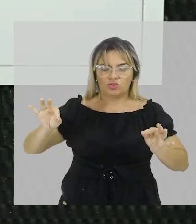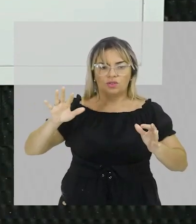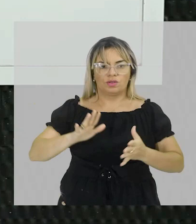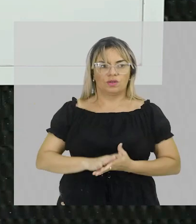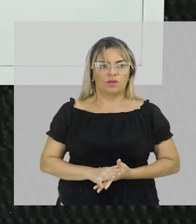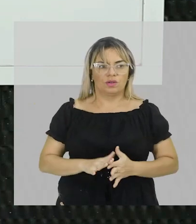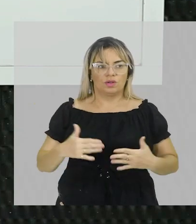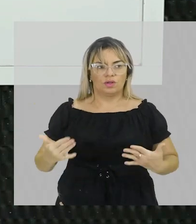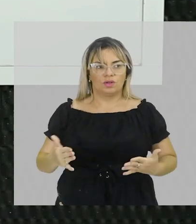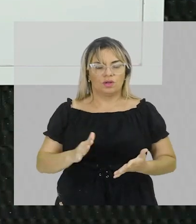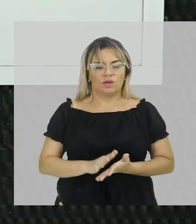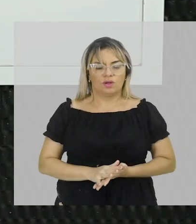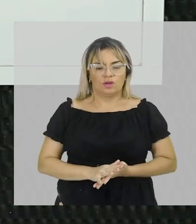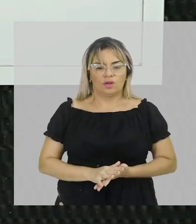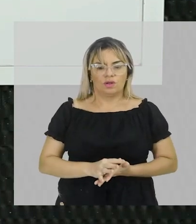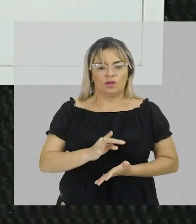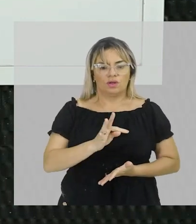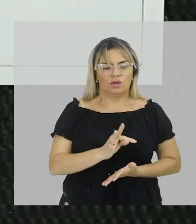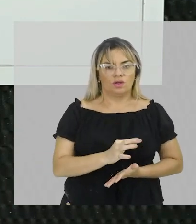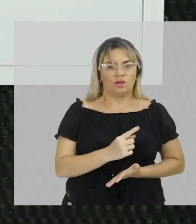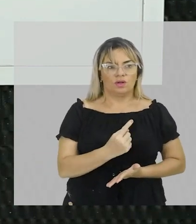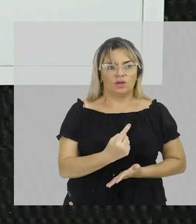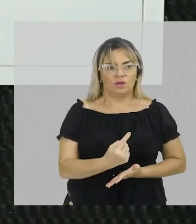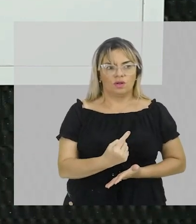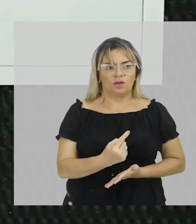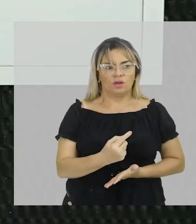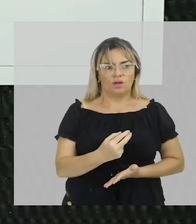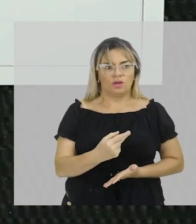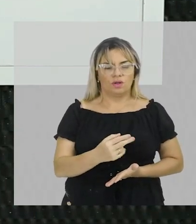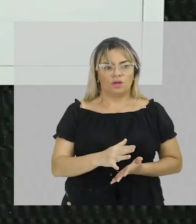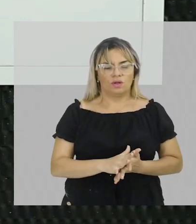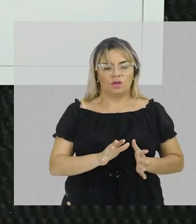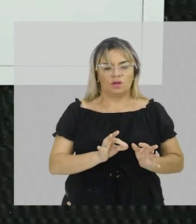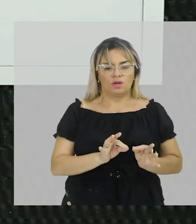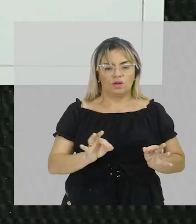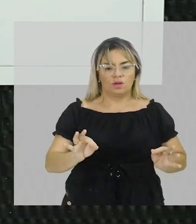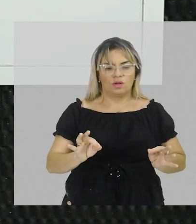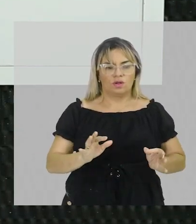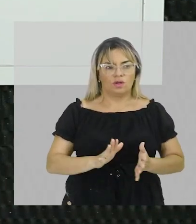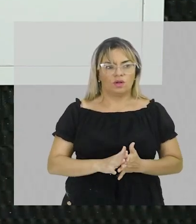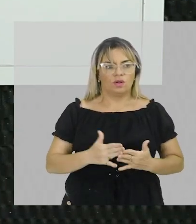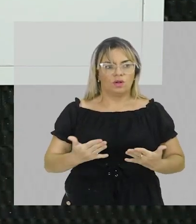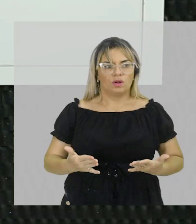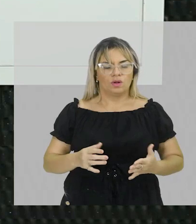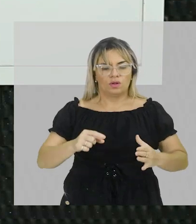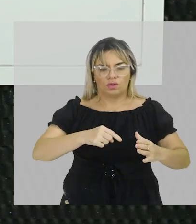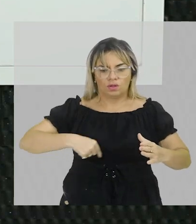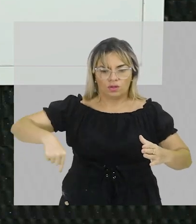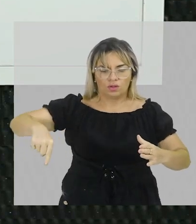1. Qual o comprimento? O comprimento de uma circunferência é dado pela fórmula